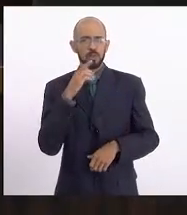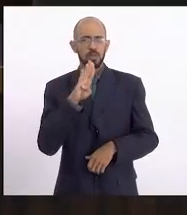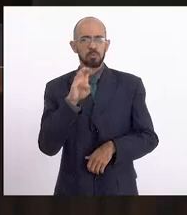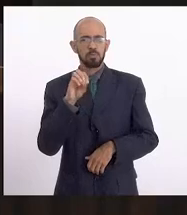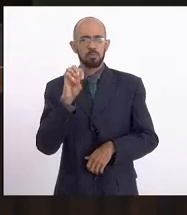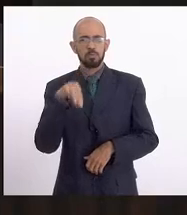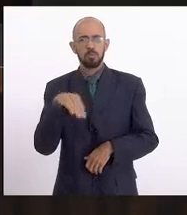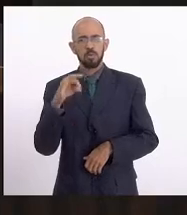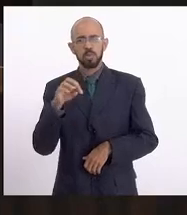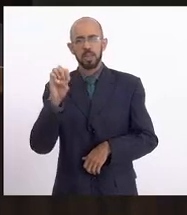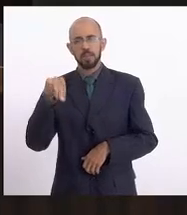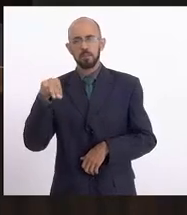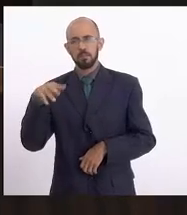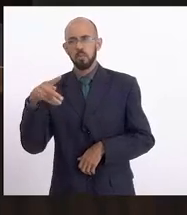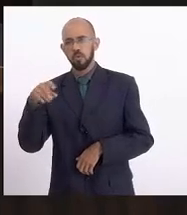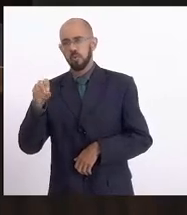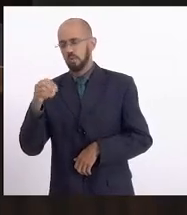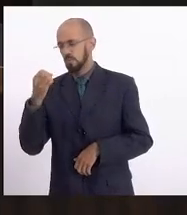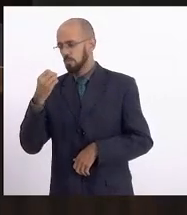Muito obrigado, presidente.